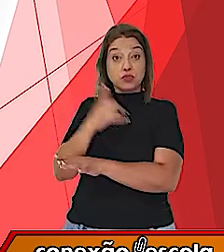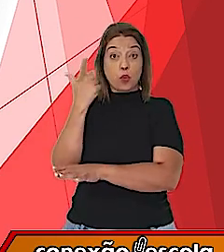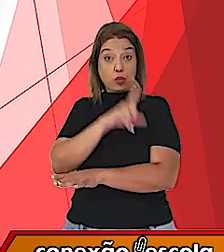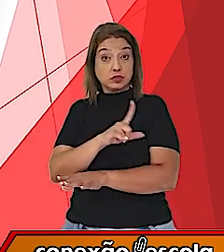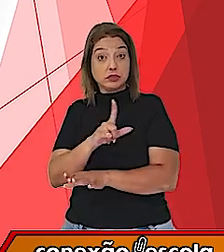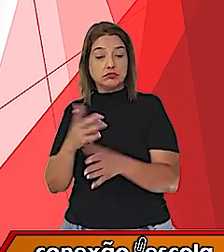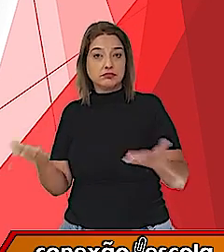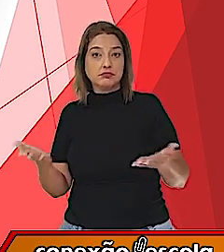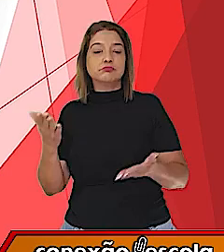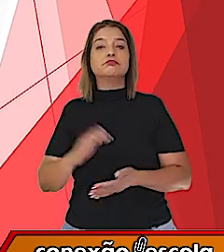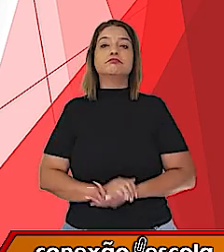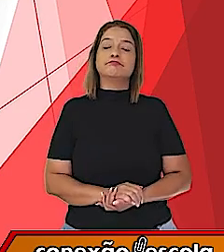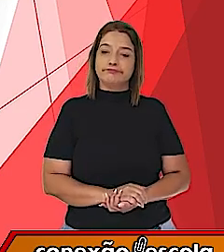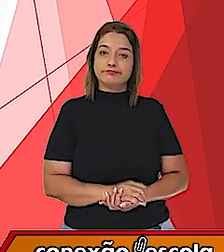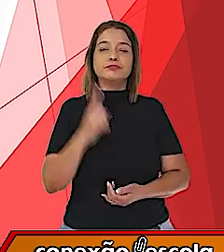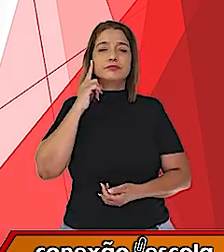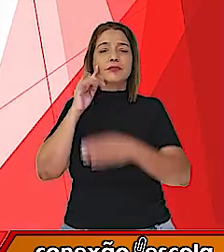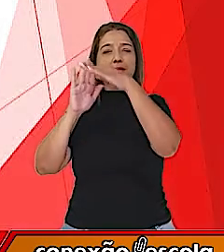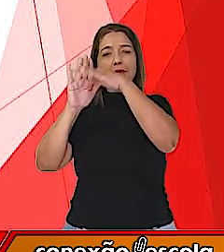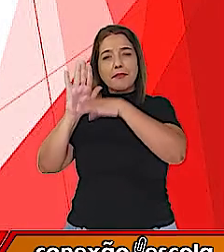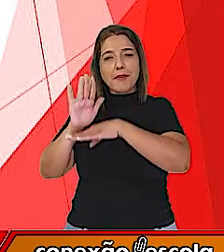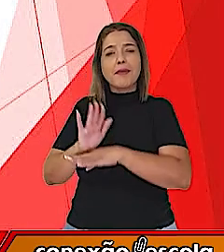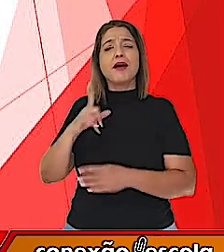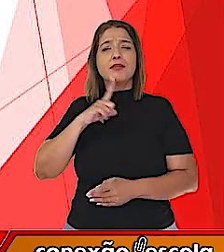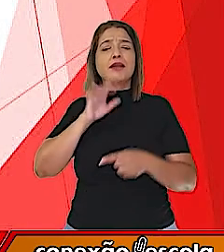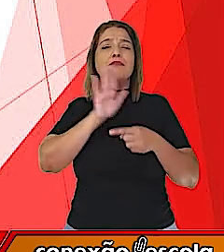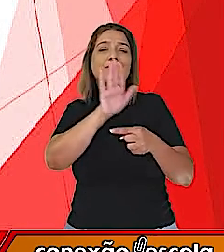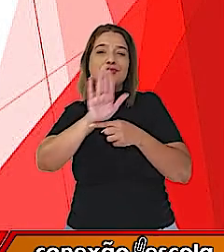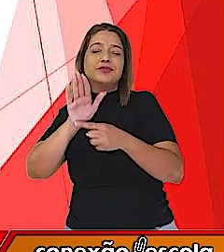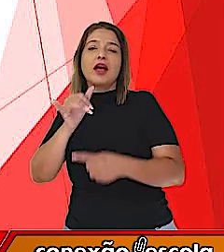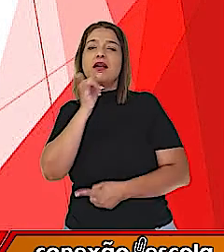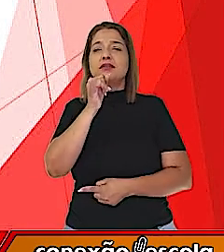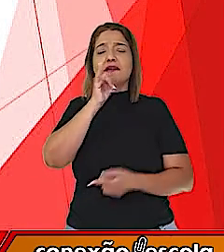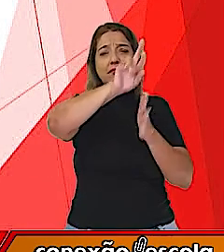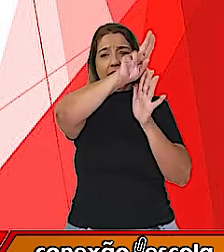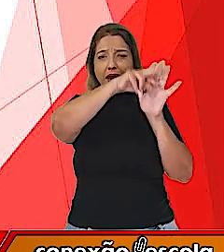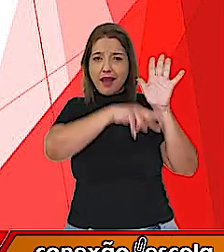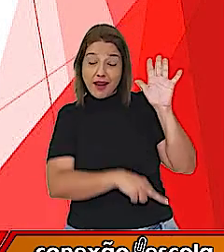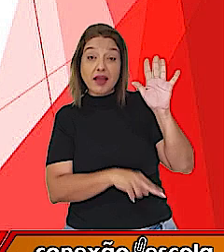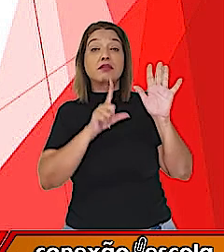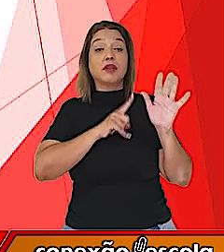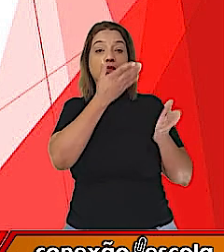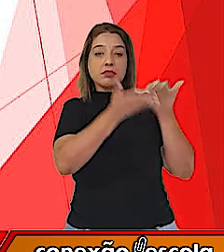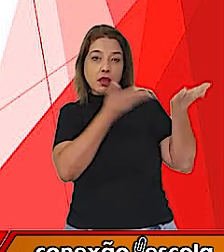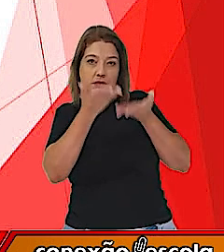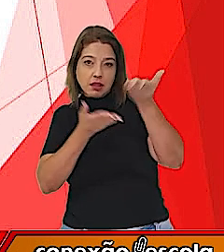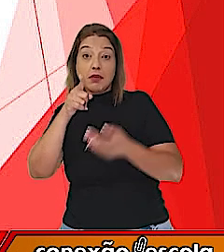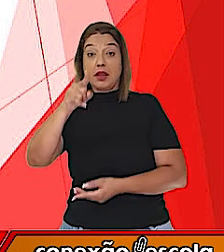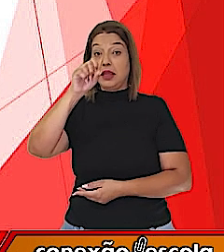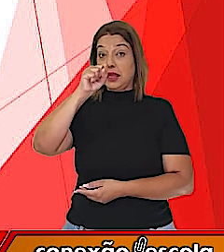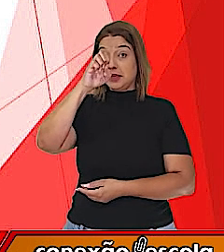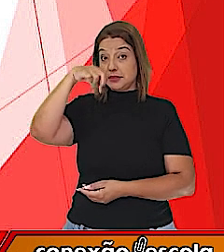Nessa tabela, nós temos diversos exemplos. Também são pronomes de tratamento o